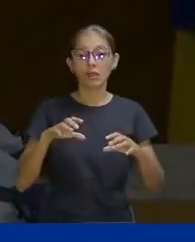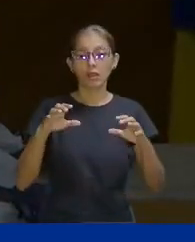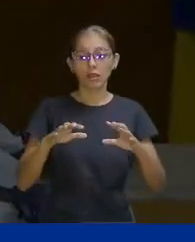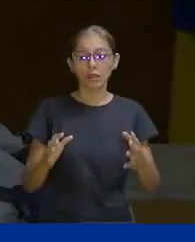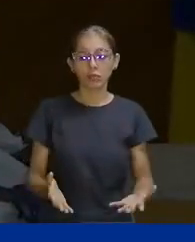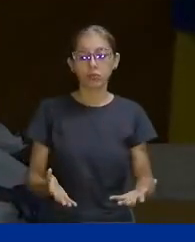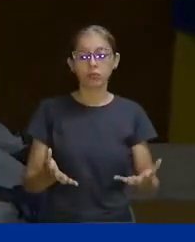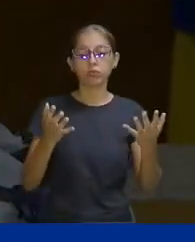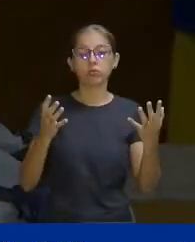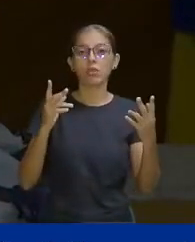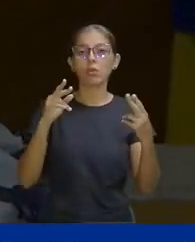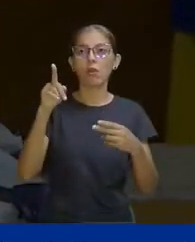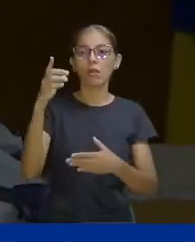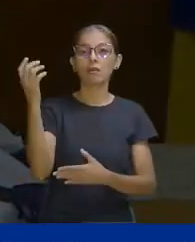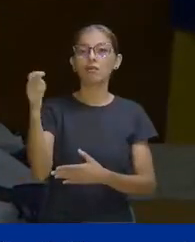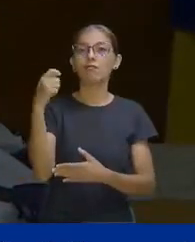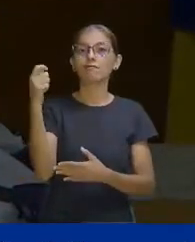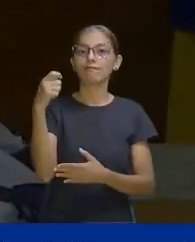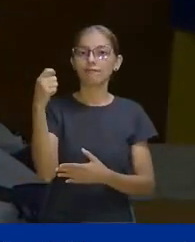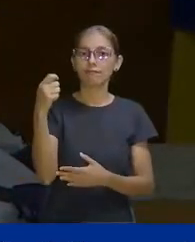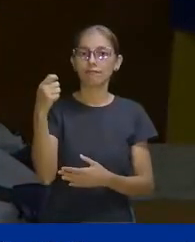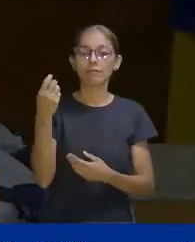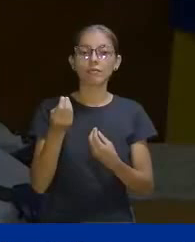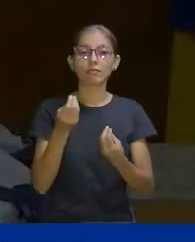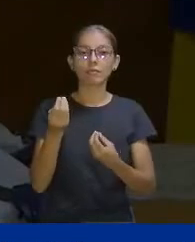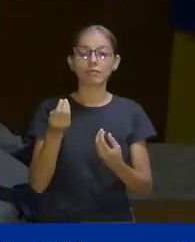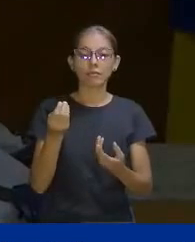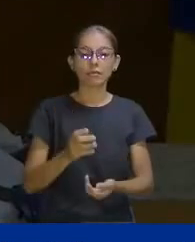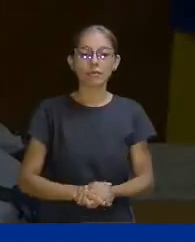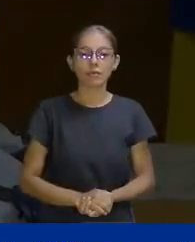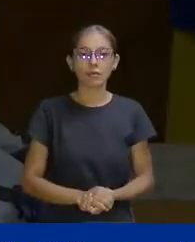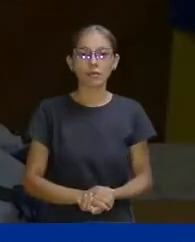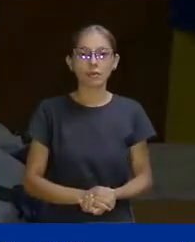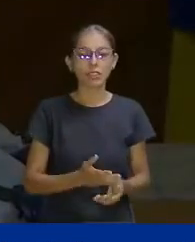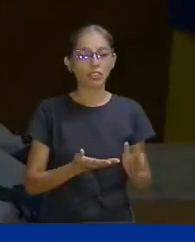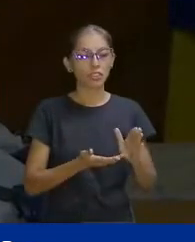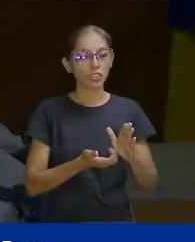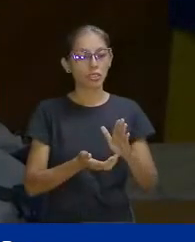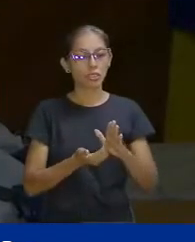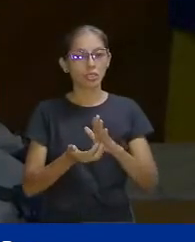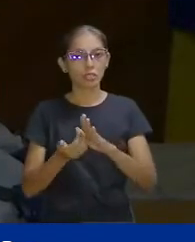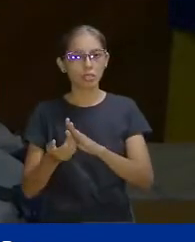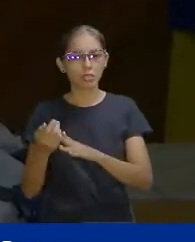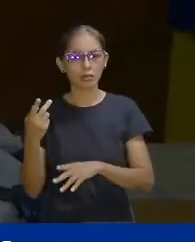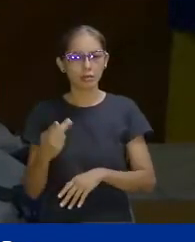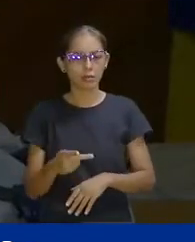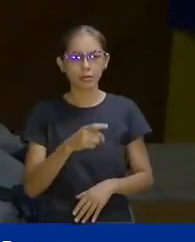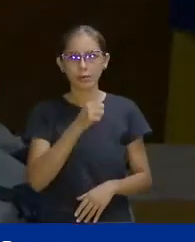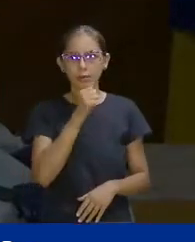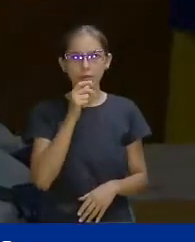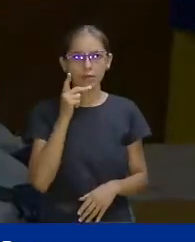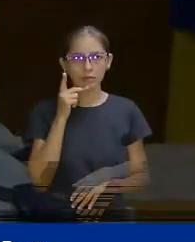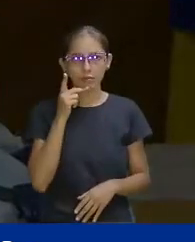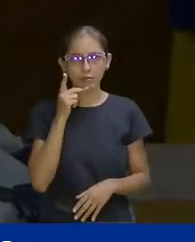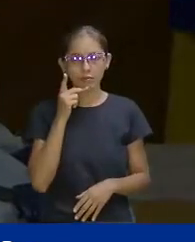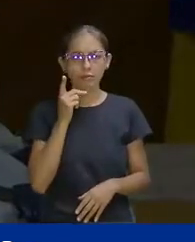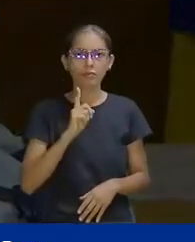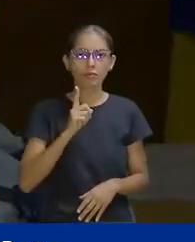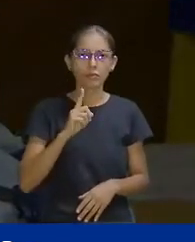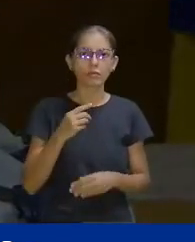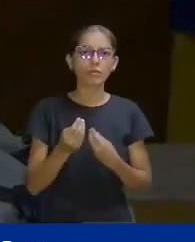não percebe, por exemplo, que se está tirando da Amazônia, e eu digo daqui do nosso estado, Amapá, que é o estado mais preservado do